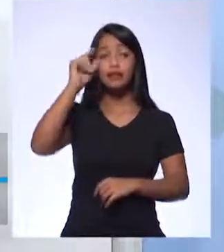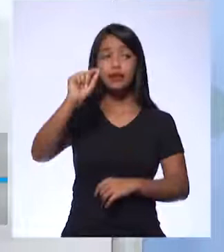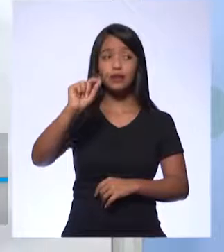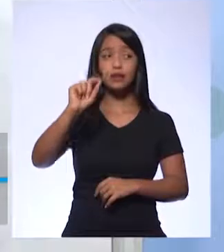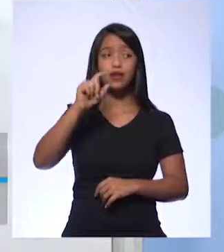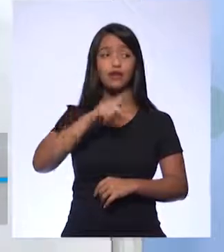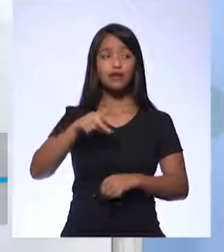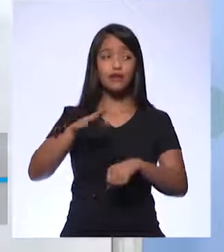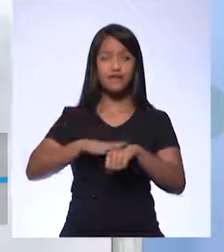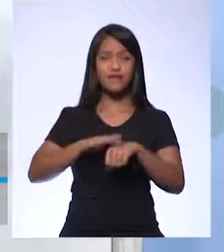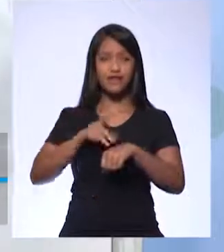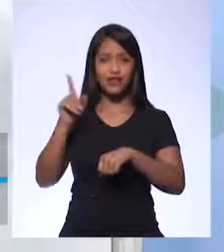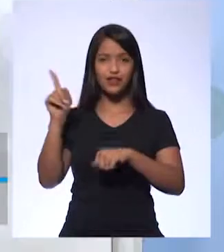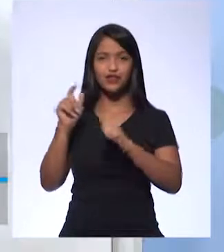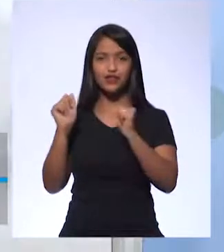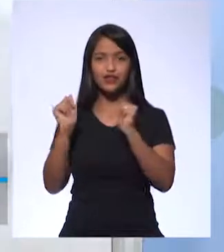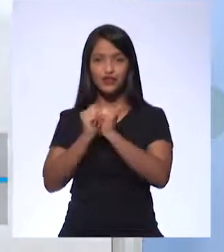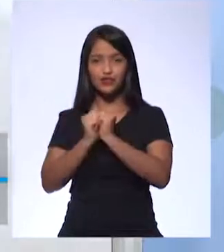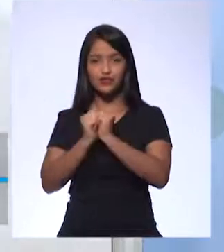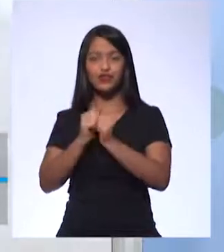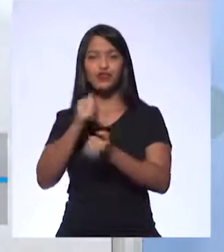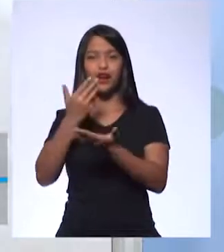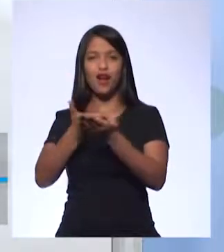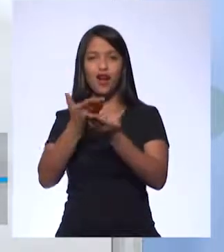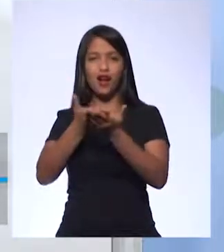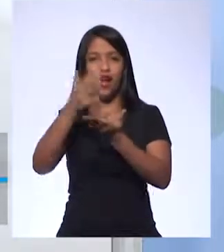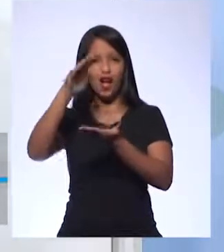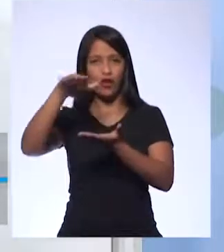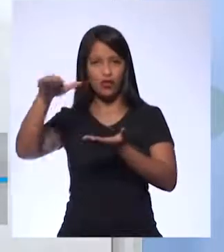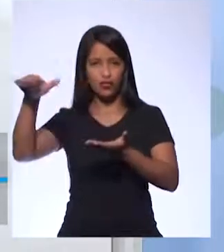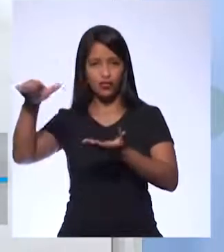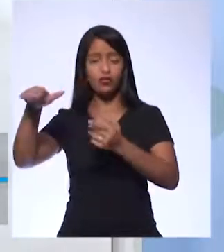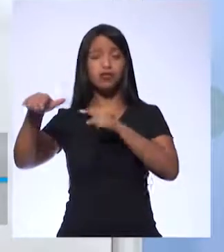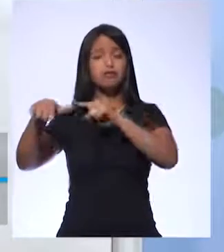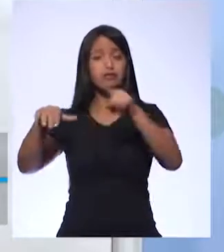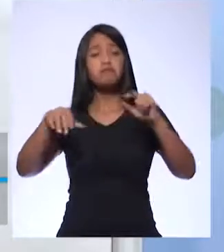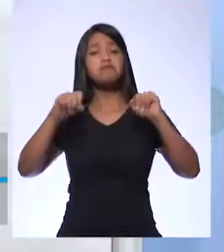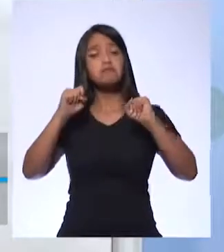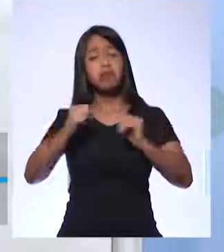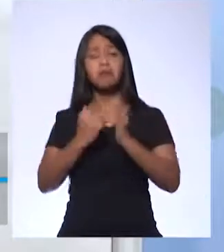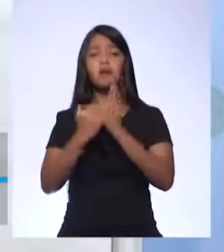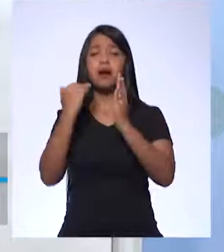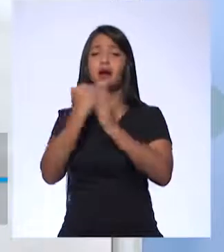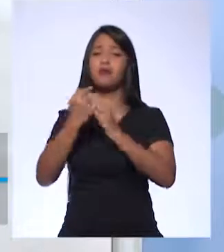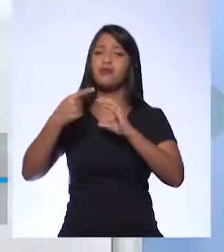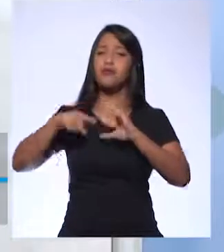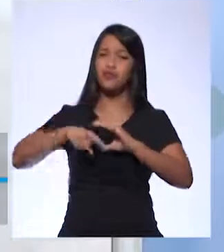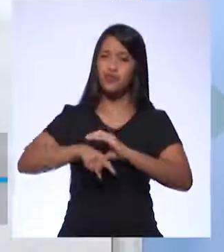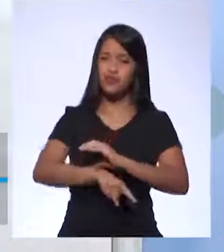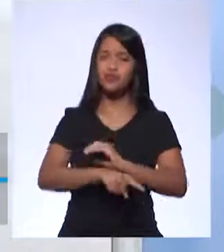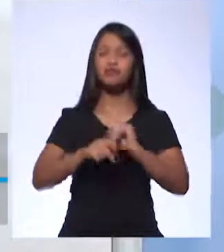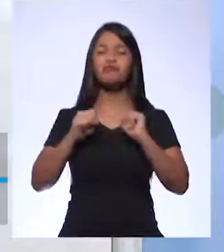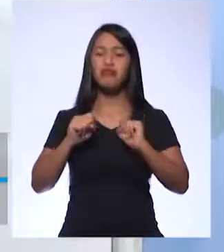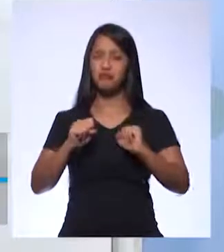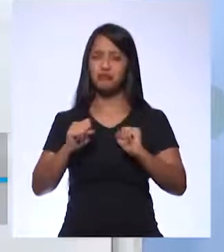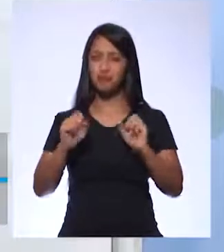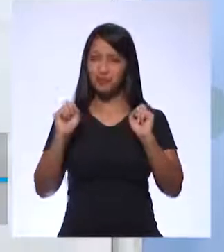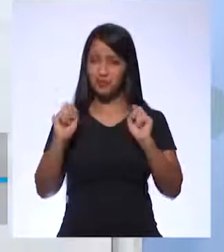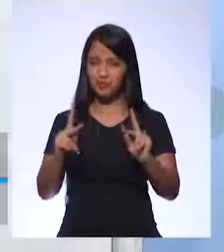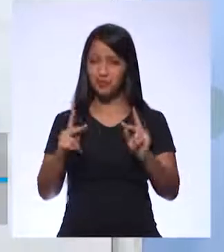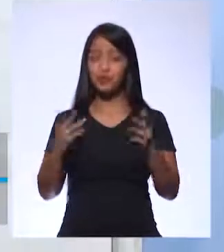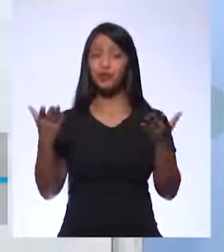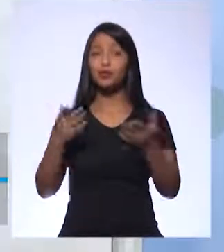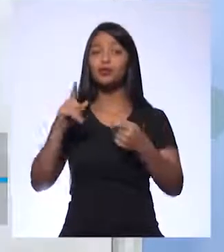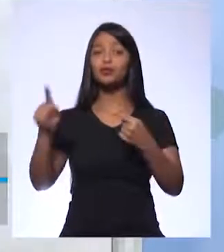fez aqui, junto com os educandos dele lá, vocês podem aprofundar, tá bom? Vocês podem aprofundar o assunto. A ideia